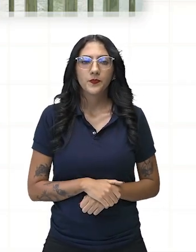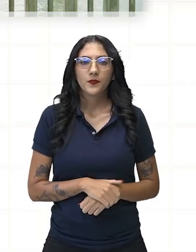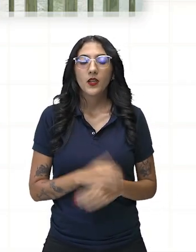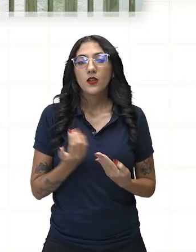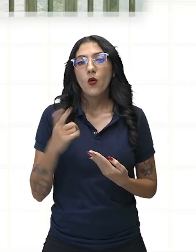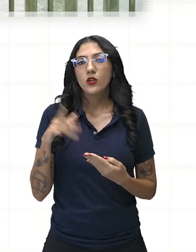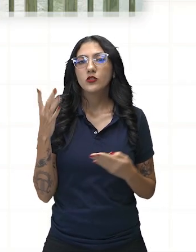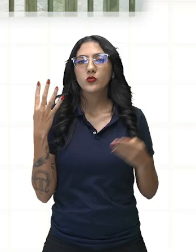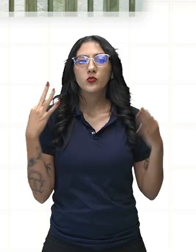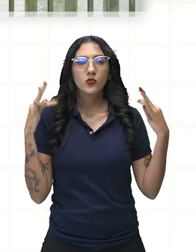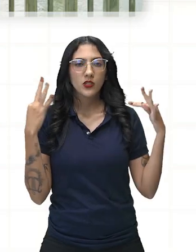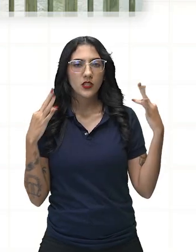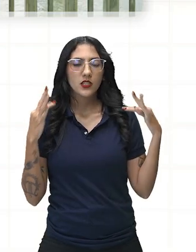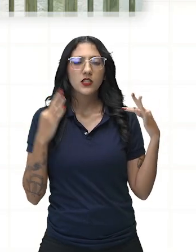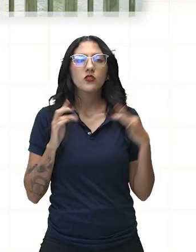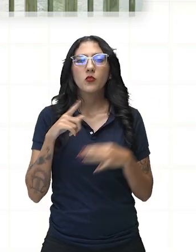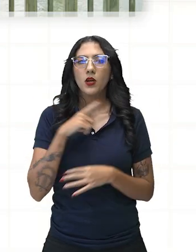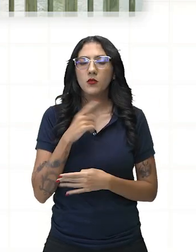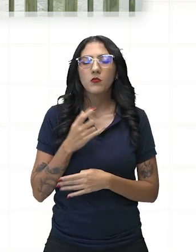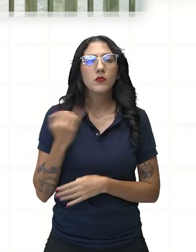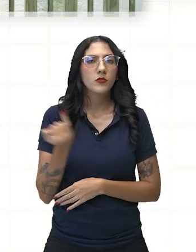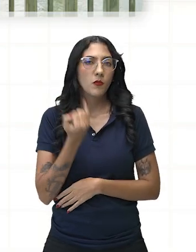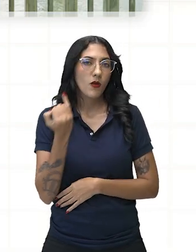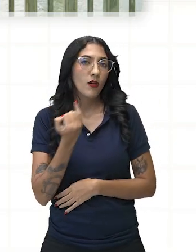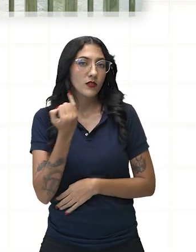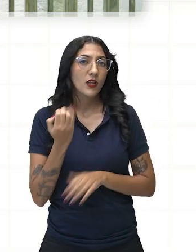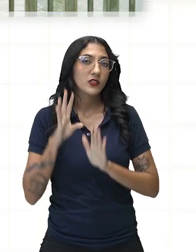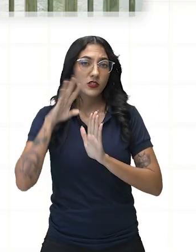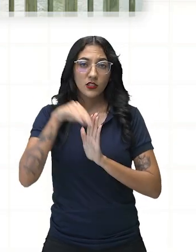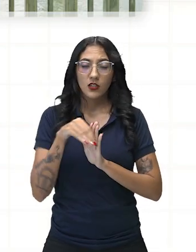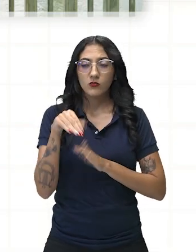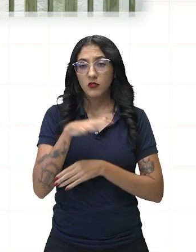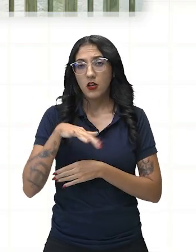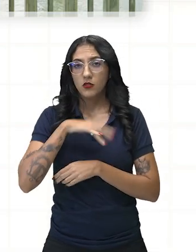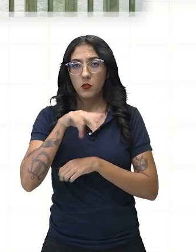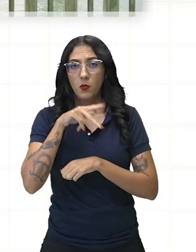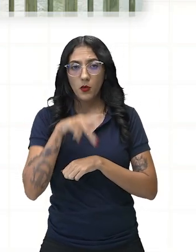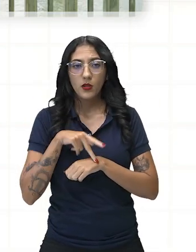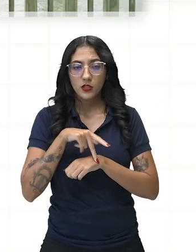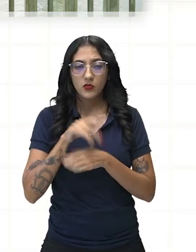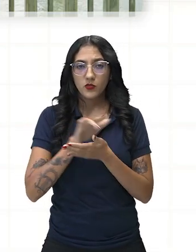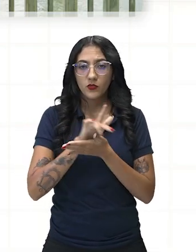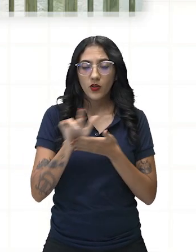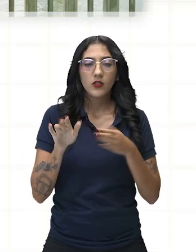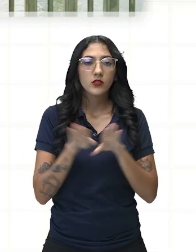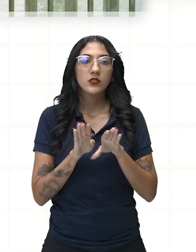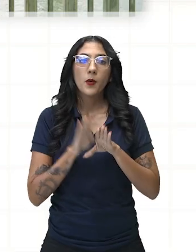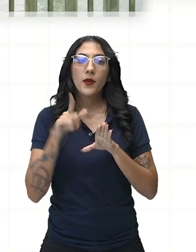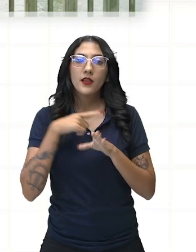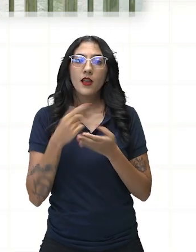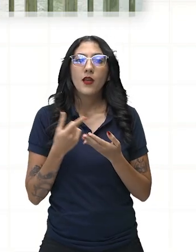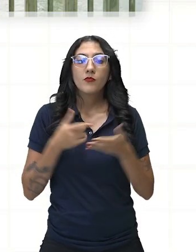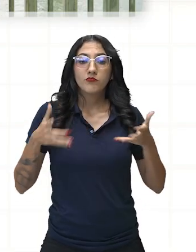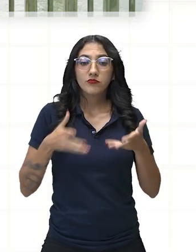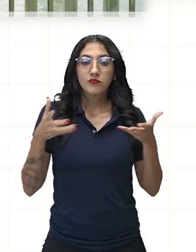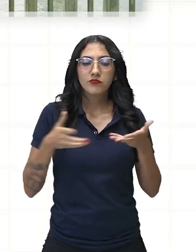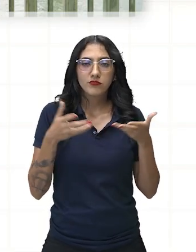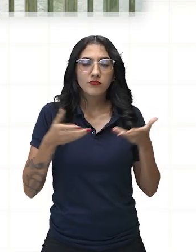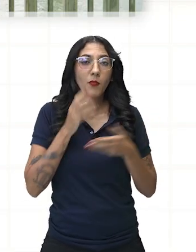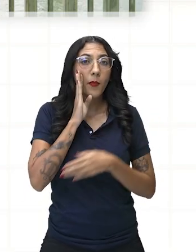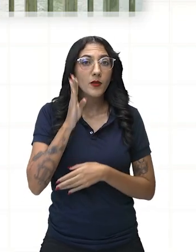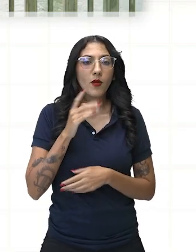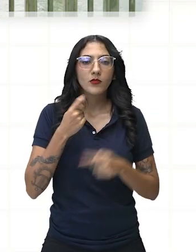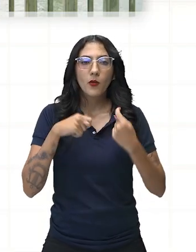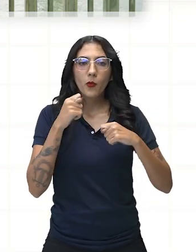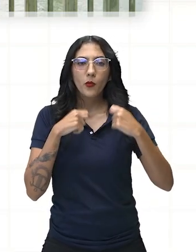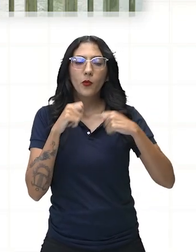turismo é muito importante dentro do continente europeu e é responsável ali por boa parte da renda que a